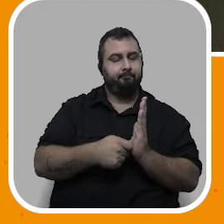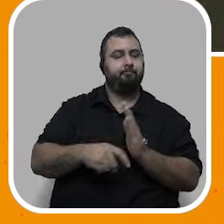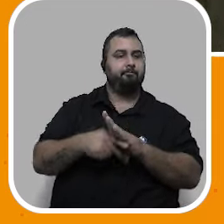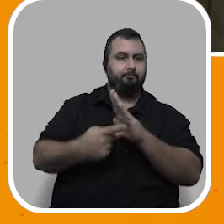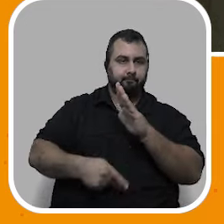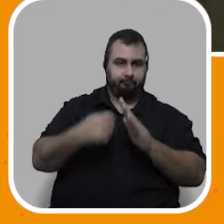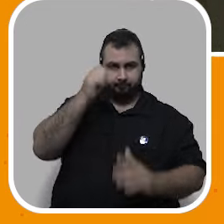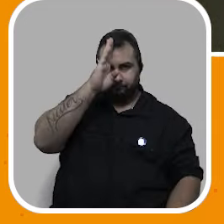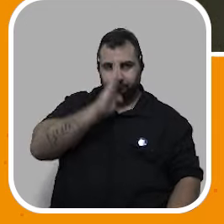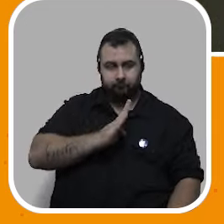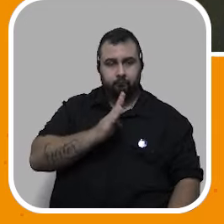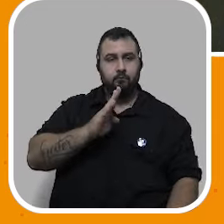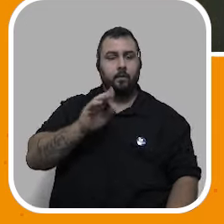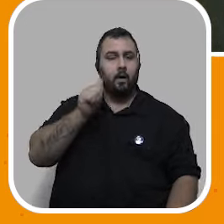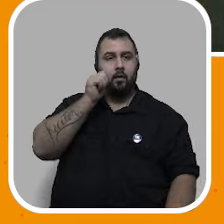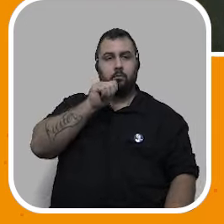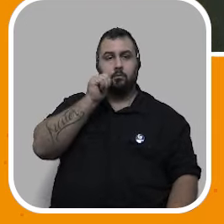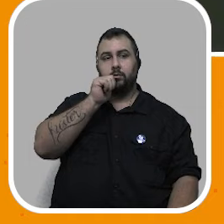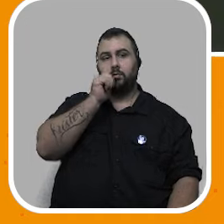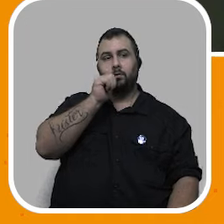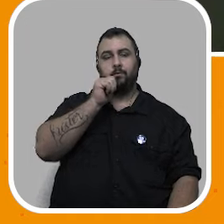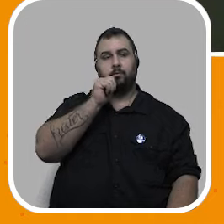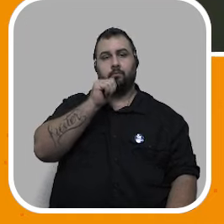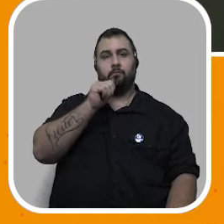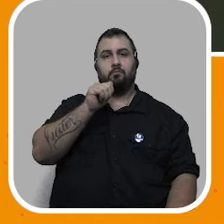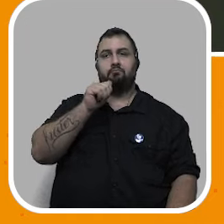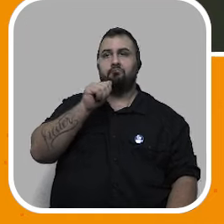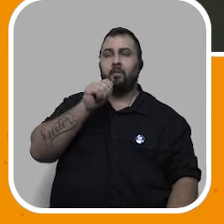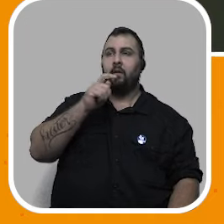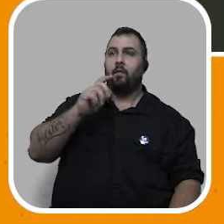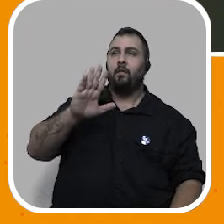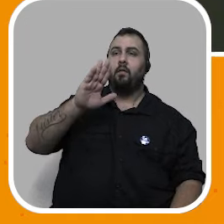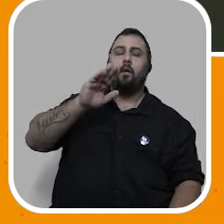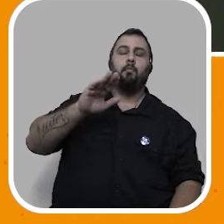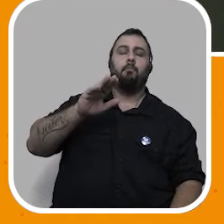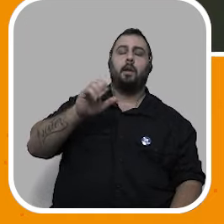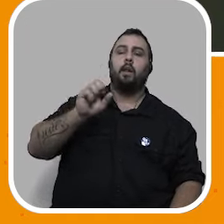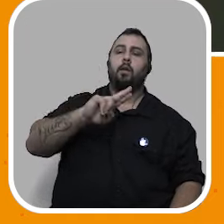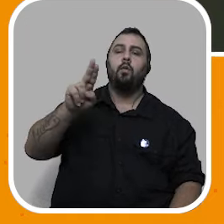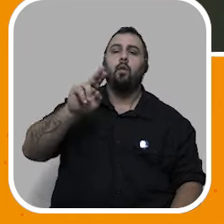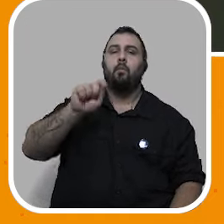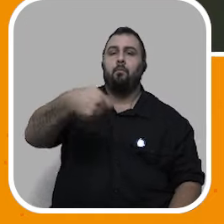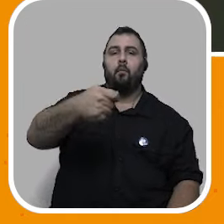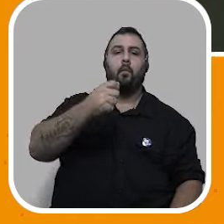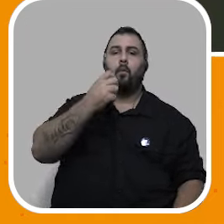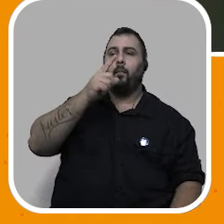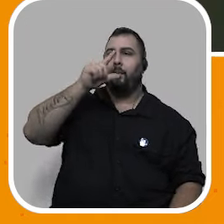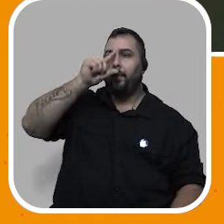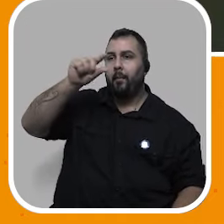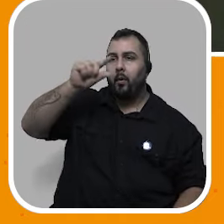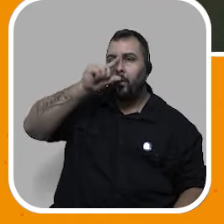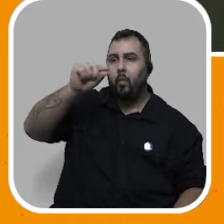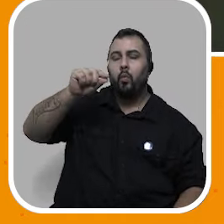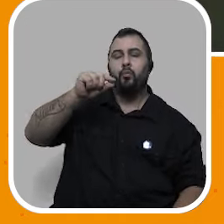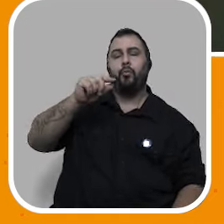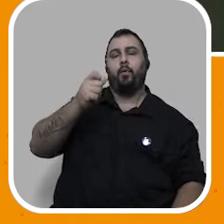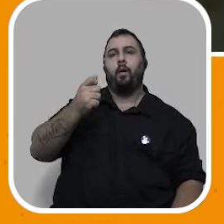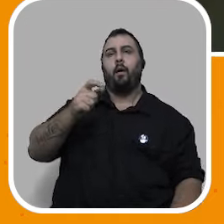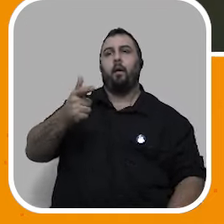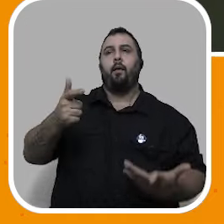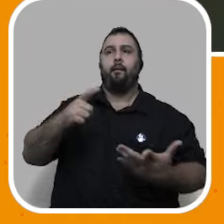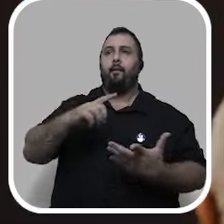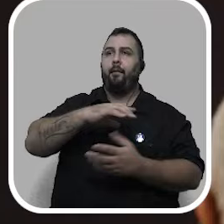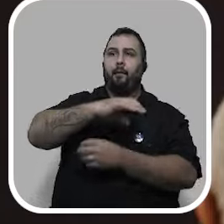considerada eh bruxa Feiticeira eh Santa